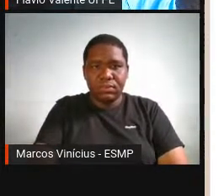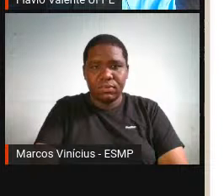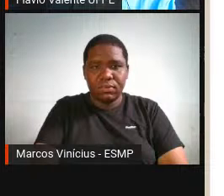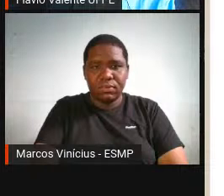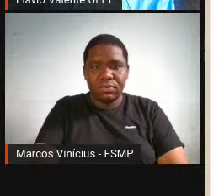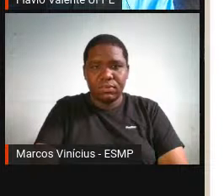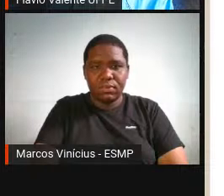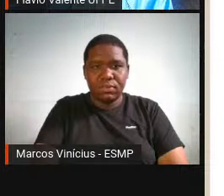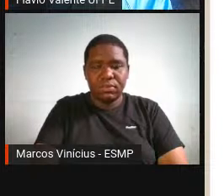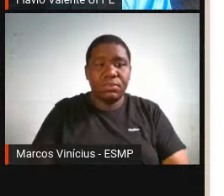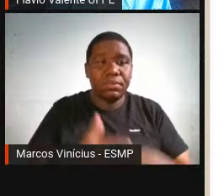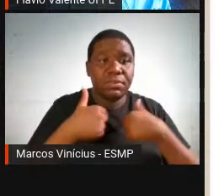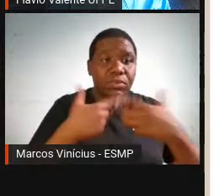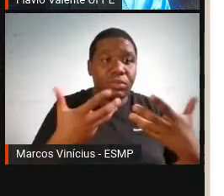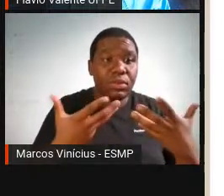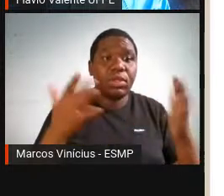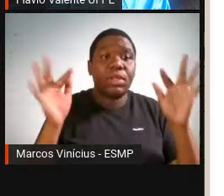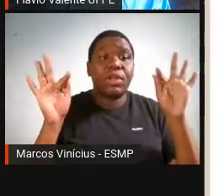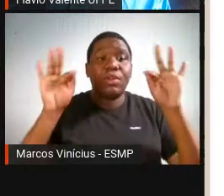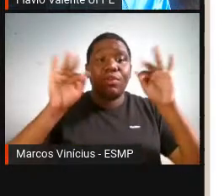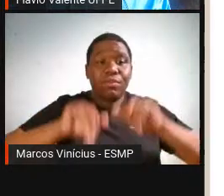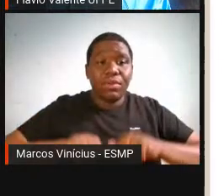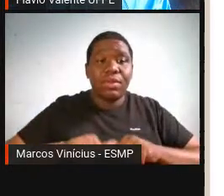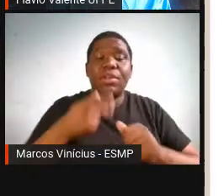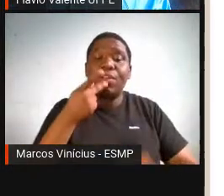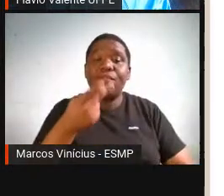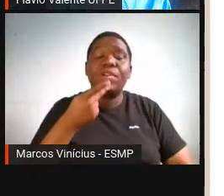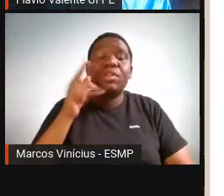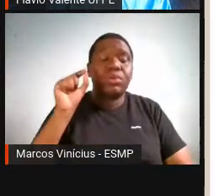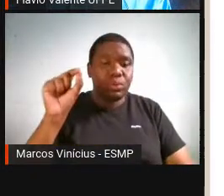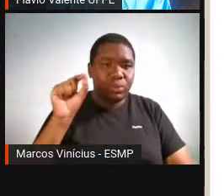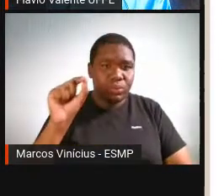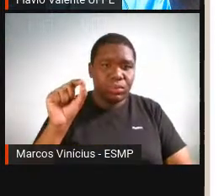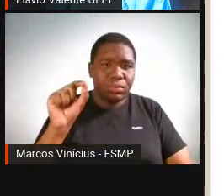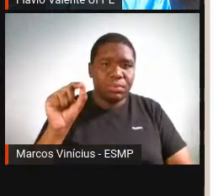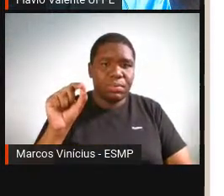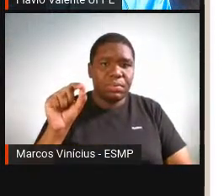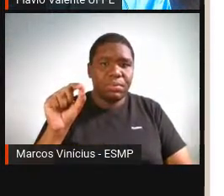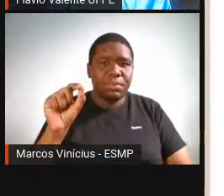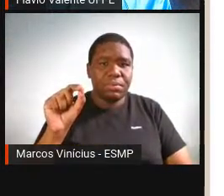Eu gostaria de concluir dizendo o seguinte. Eu acho que